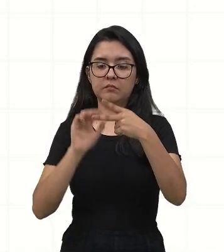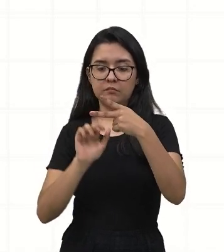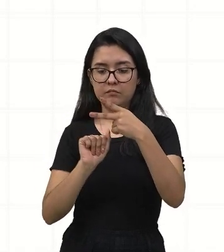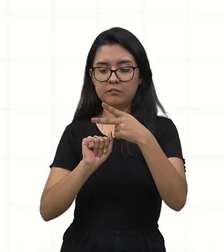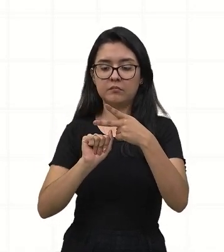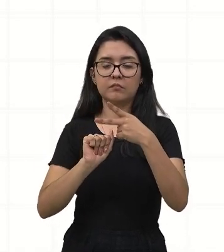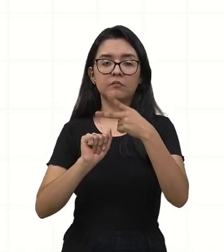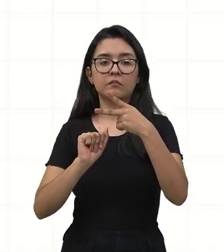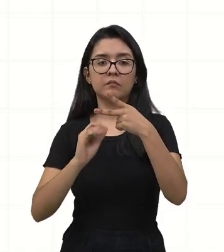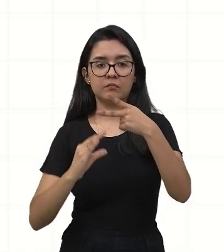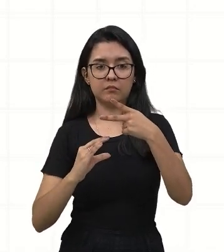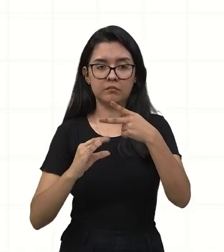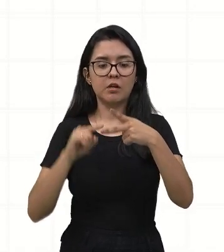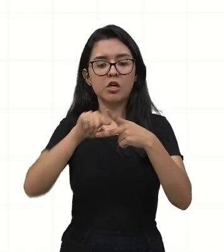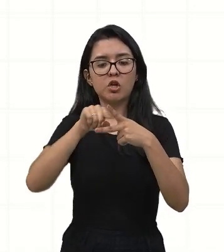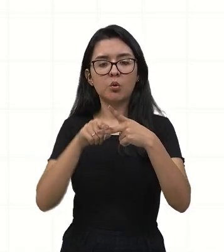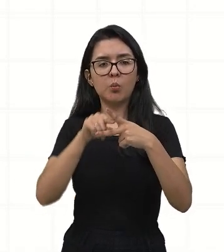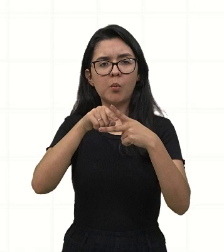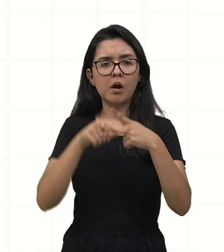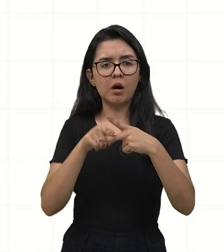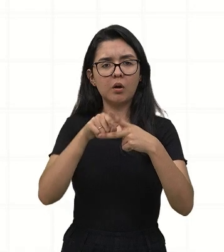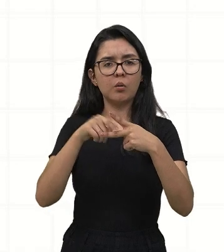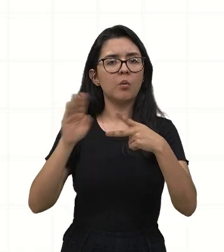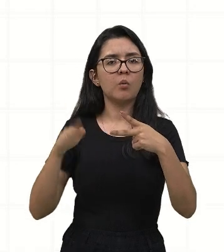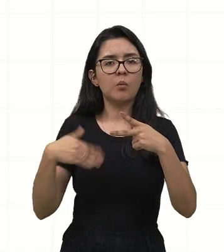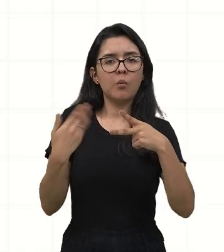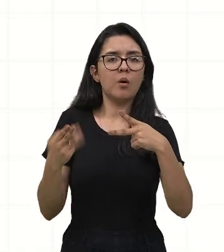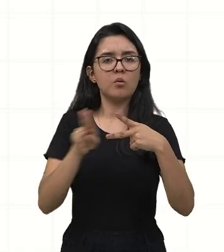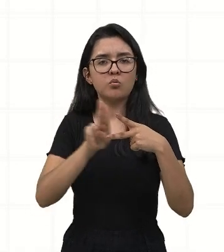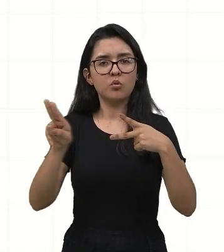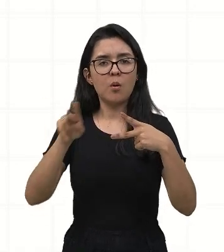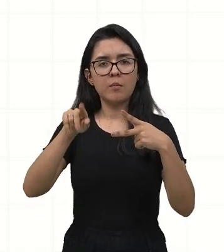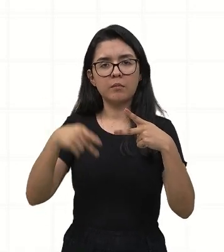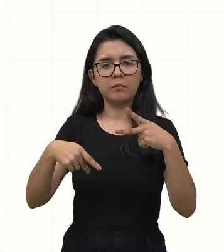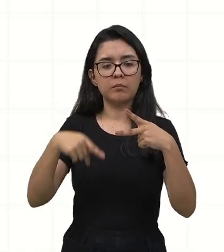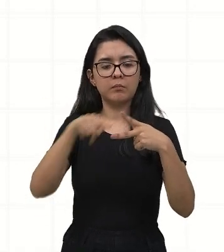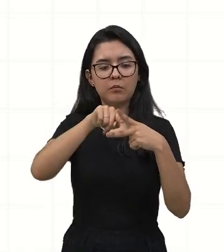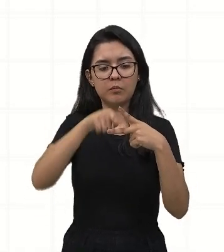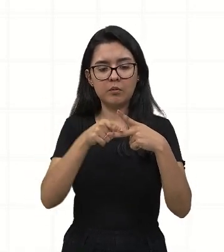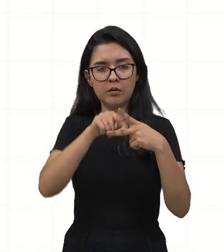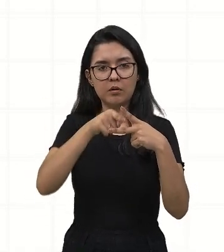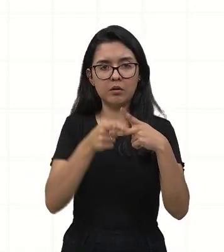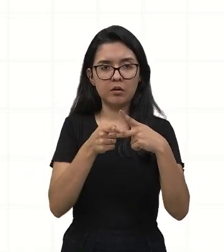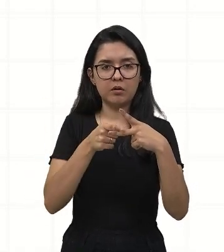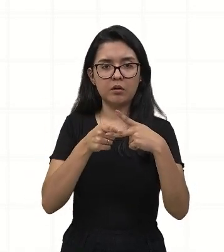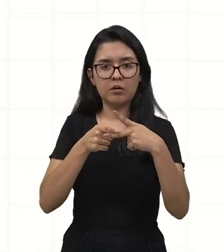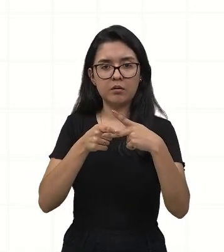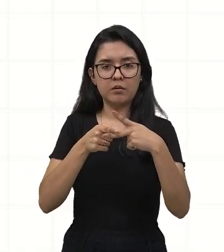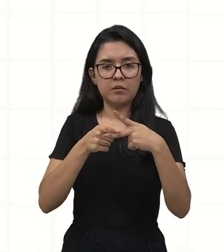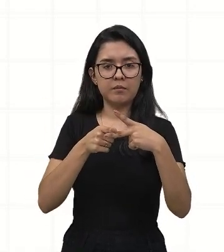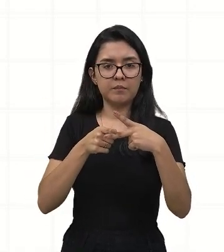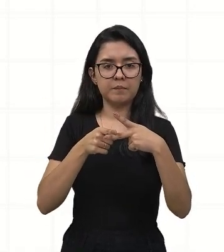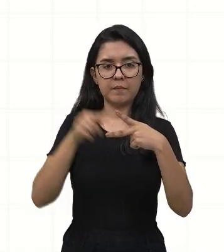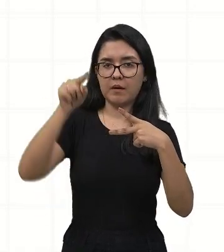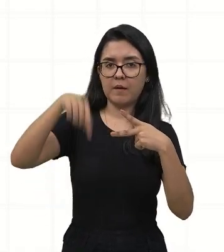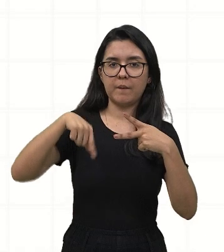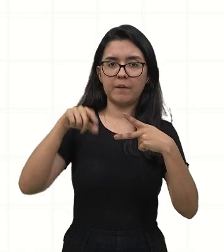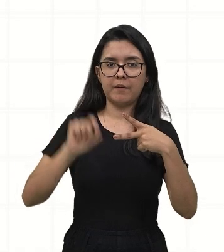bem? E o ângulo? Como é que nós vamos dar nome para esse ângulo? Nós vamos dar nome para esse ângulo da seguinte maneira.